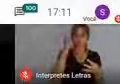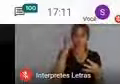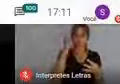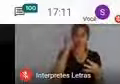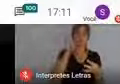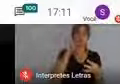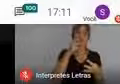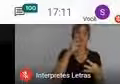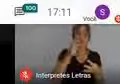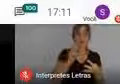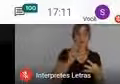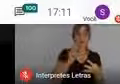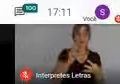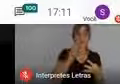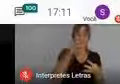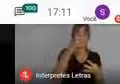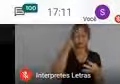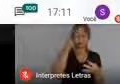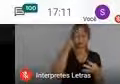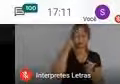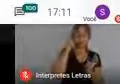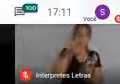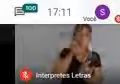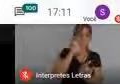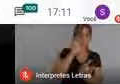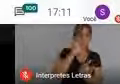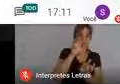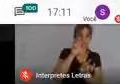uma mulher, somente nesta localidade.